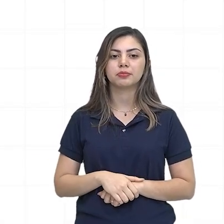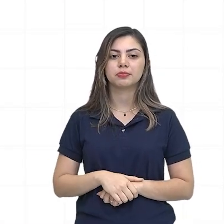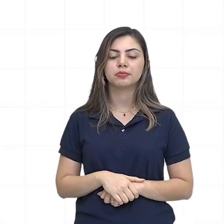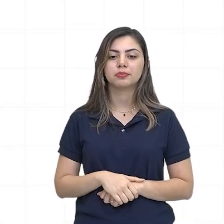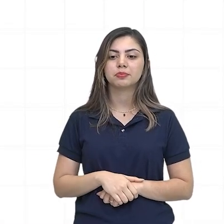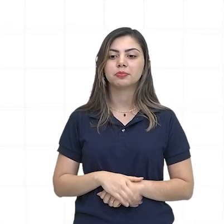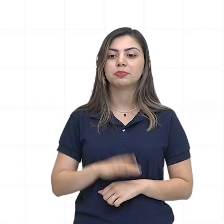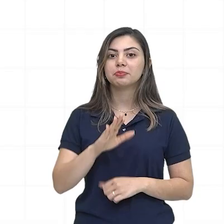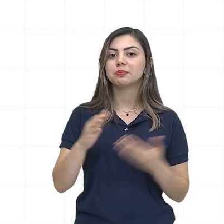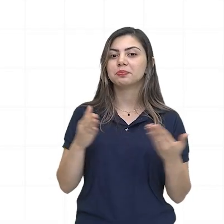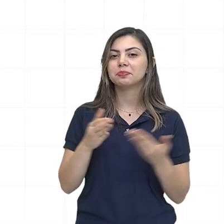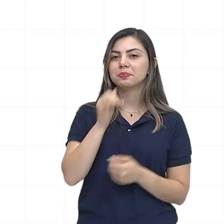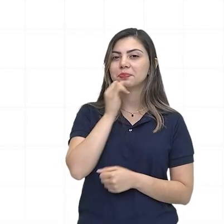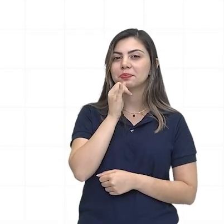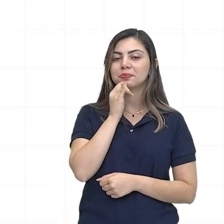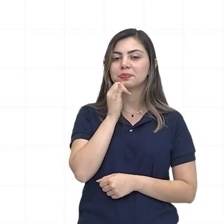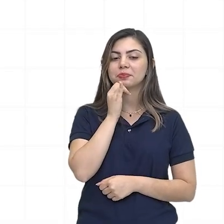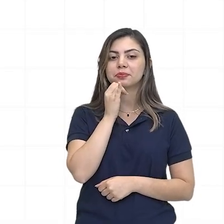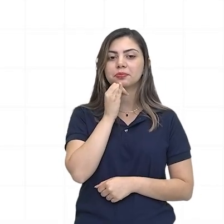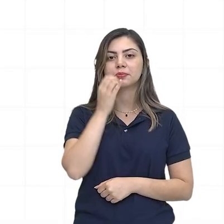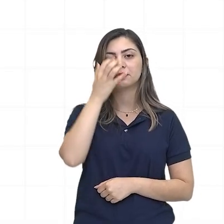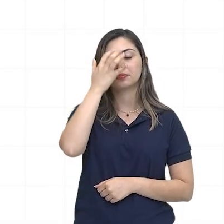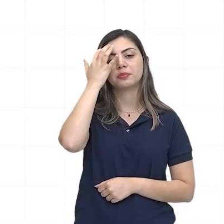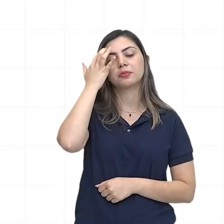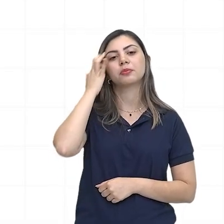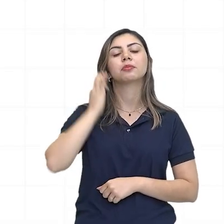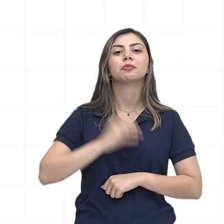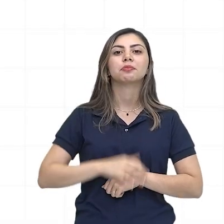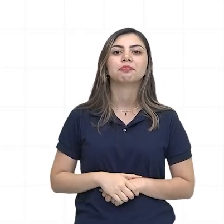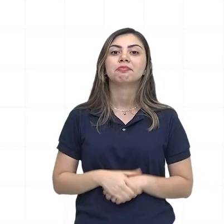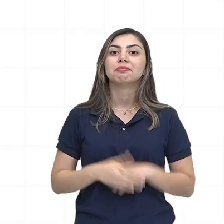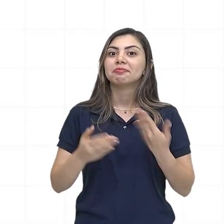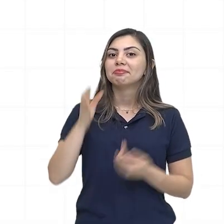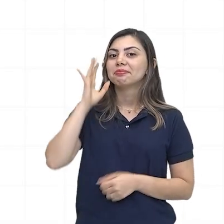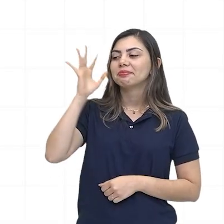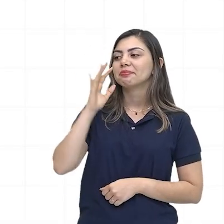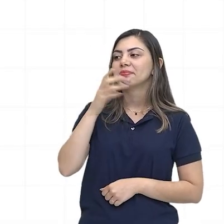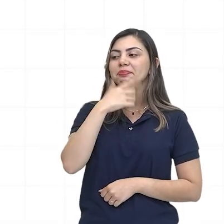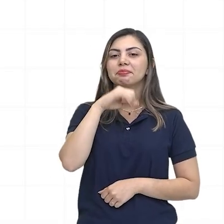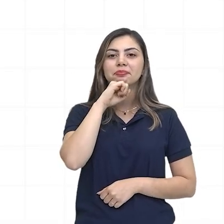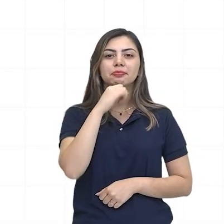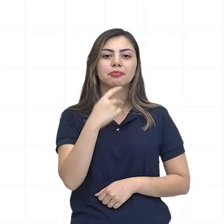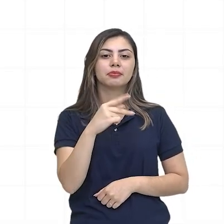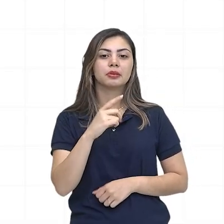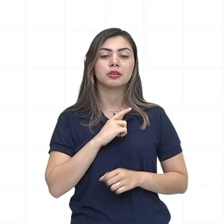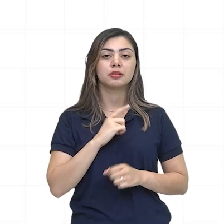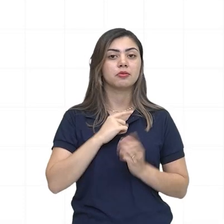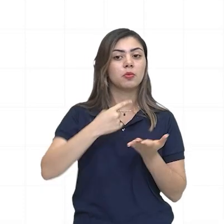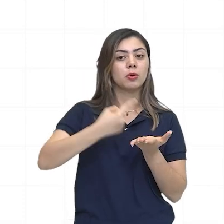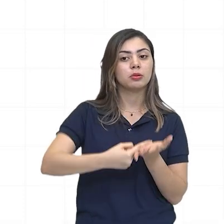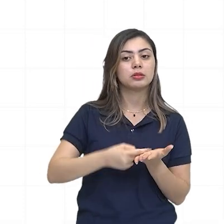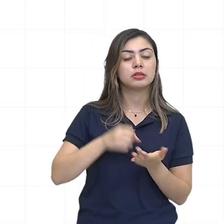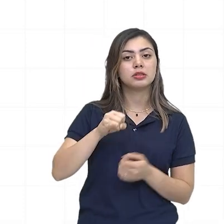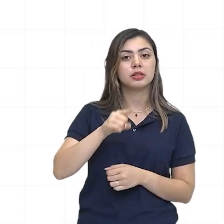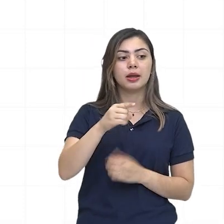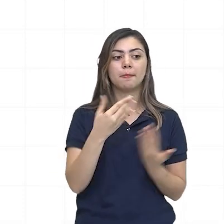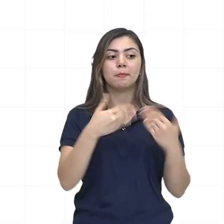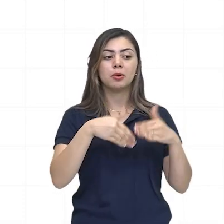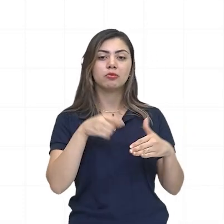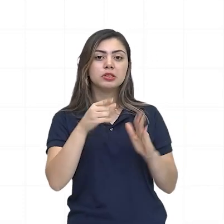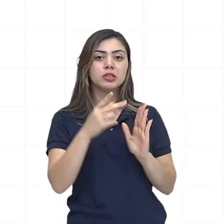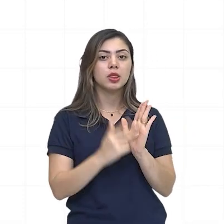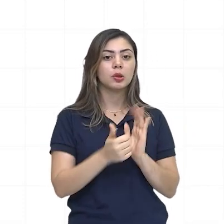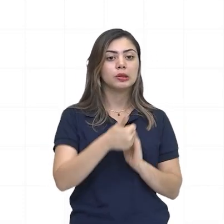Agora, vamos ver um exemplo rapidinho. Imagine que seu pai fez um acordo com você. A cada nota 10 que você tirasse em prova, você